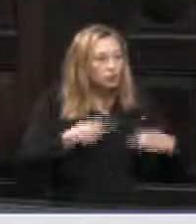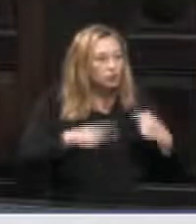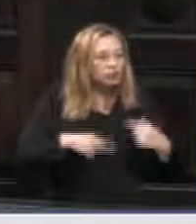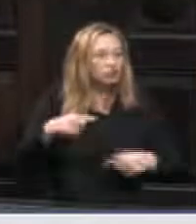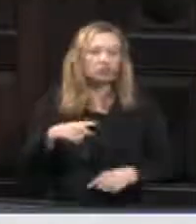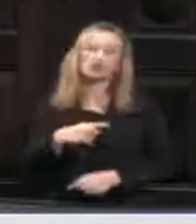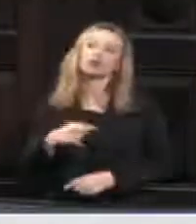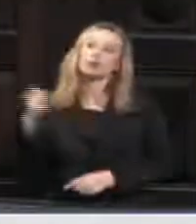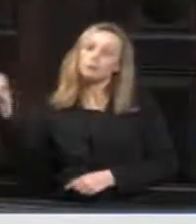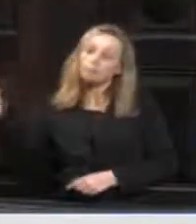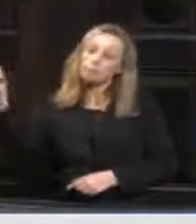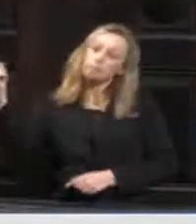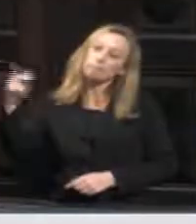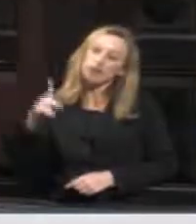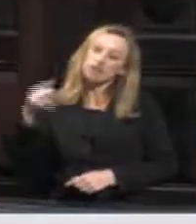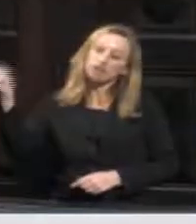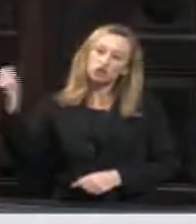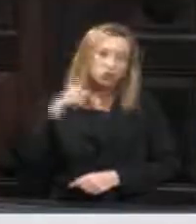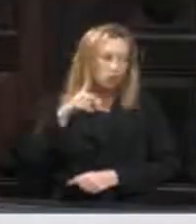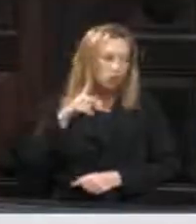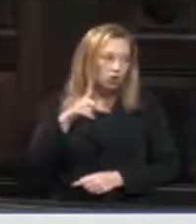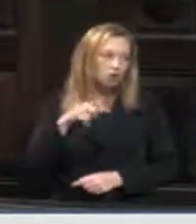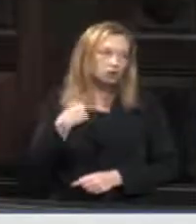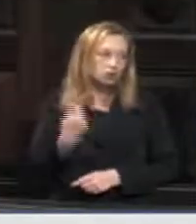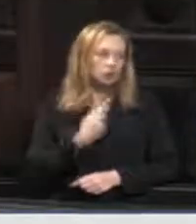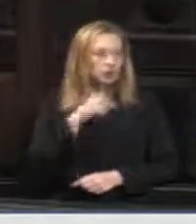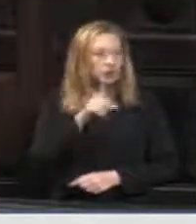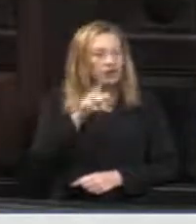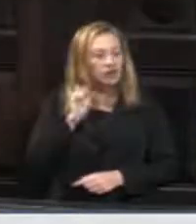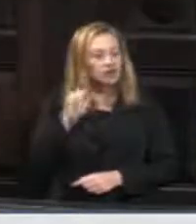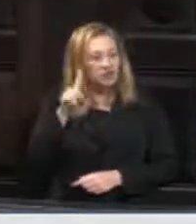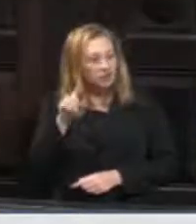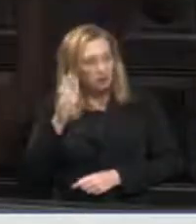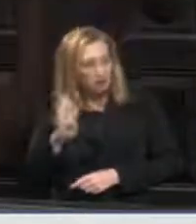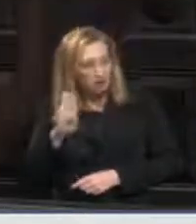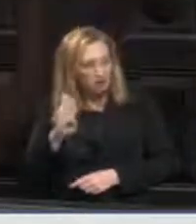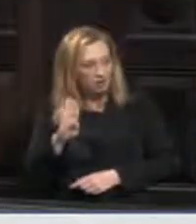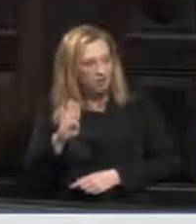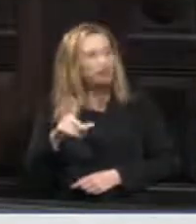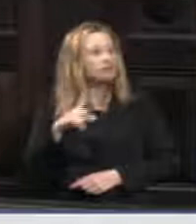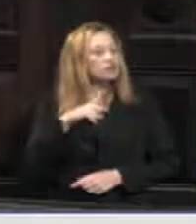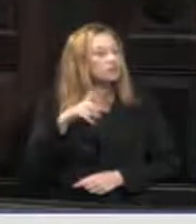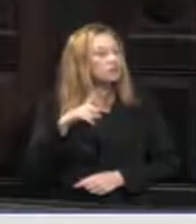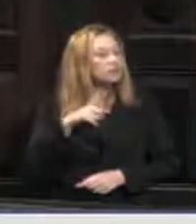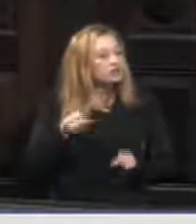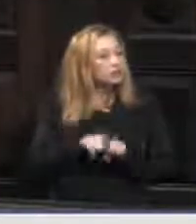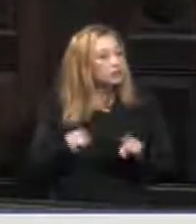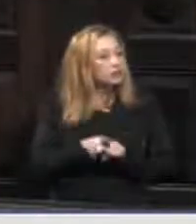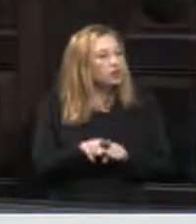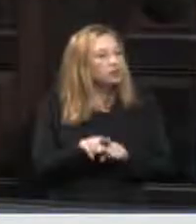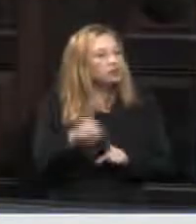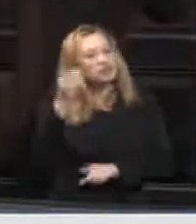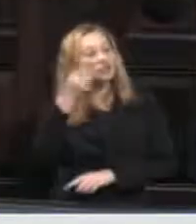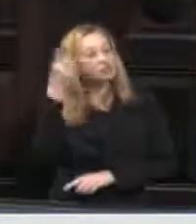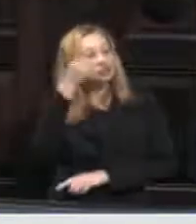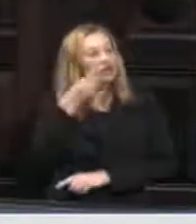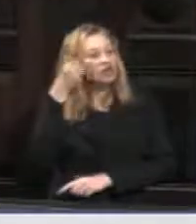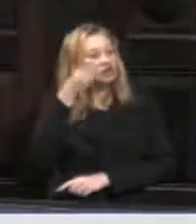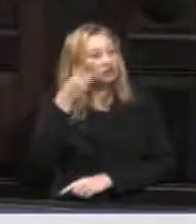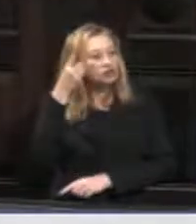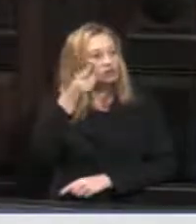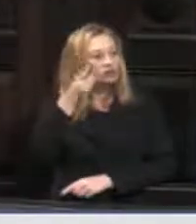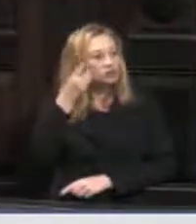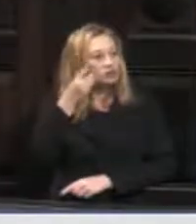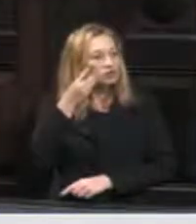do PSDB, estava solitariamente o deputado